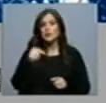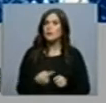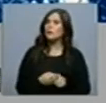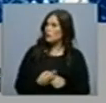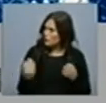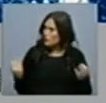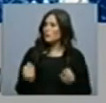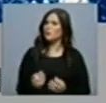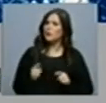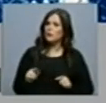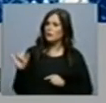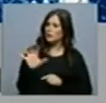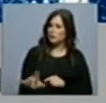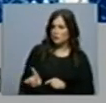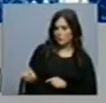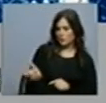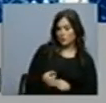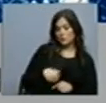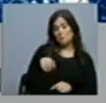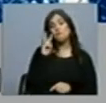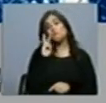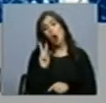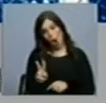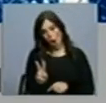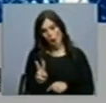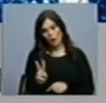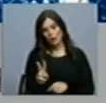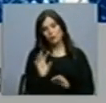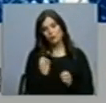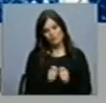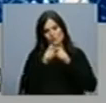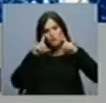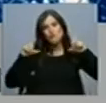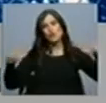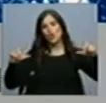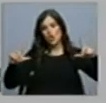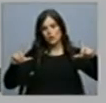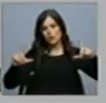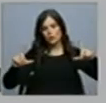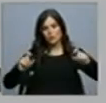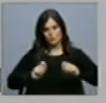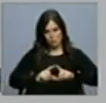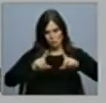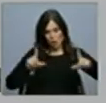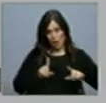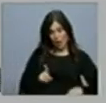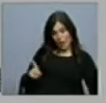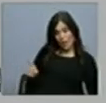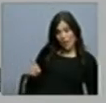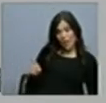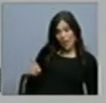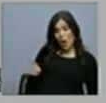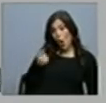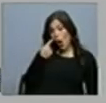interessante nesta imagem e que nós vamos ver em maior destaque no remanescente é isto aqui.